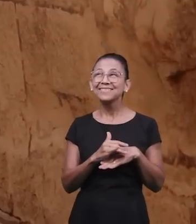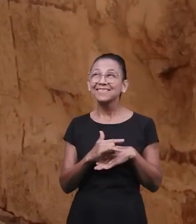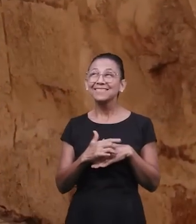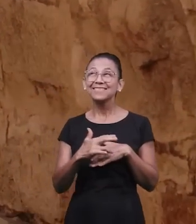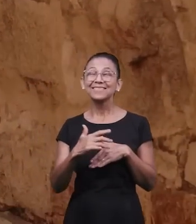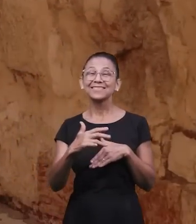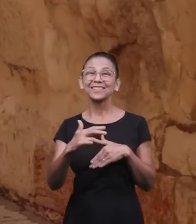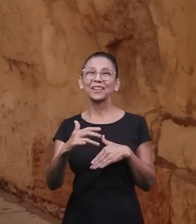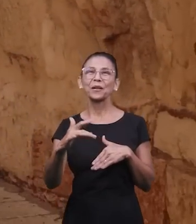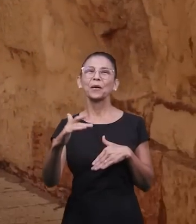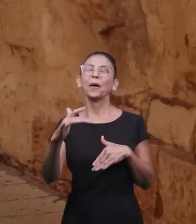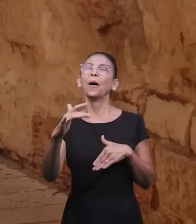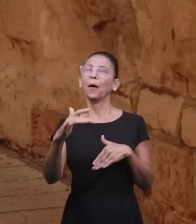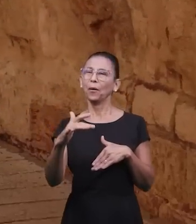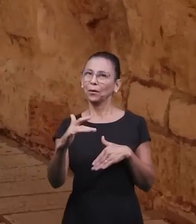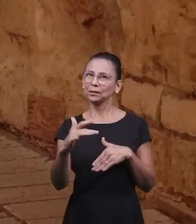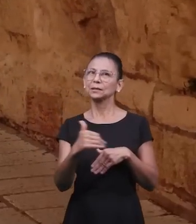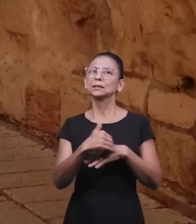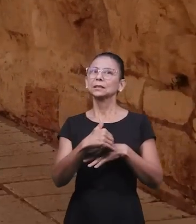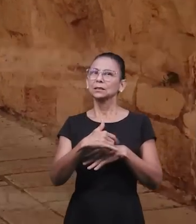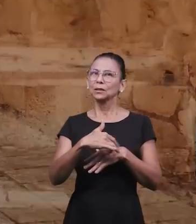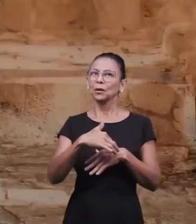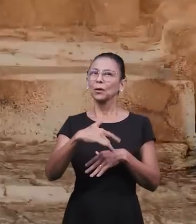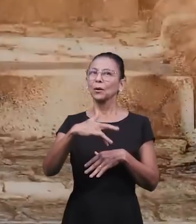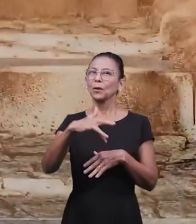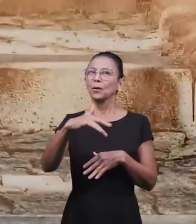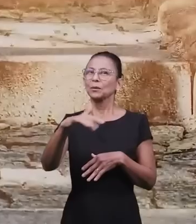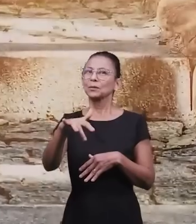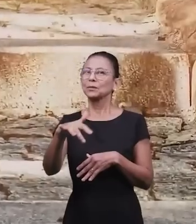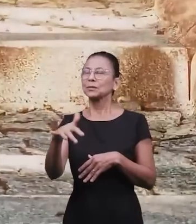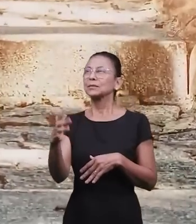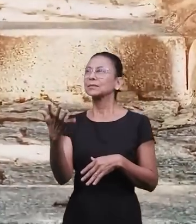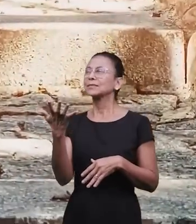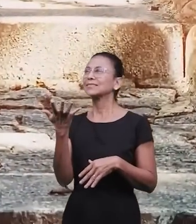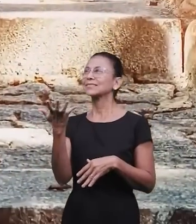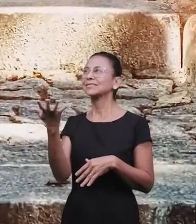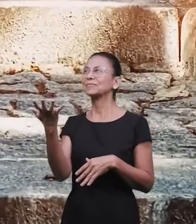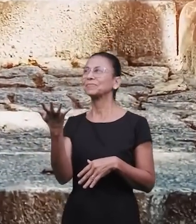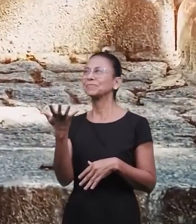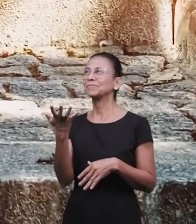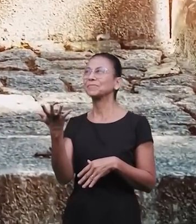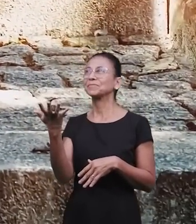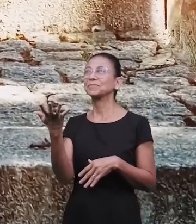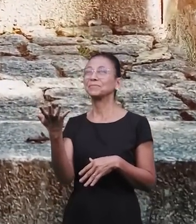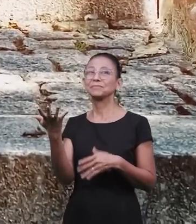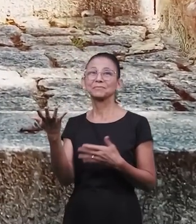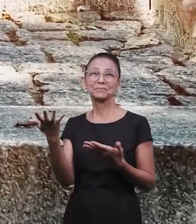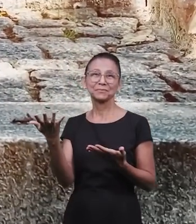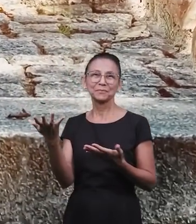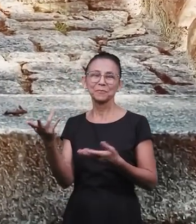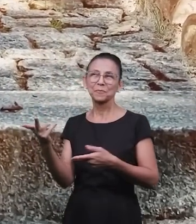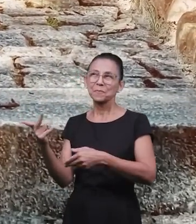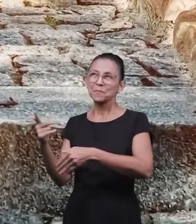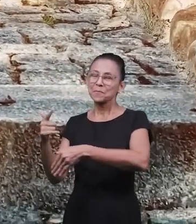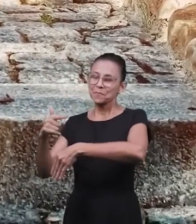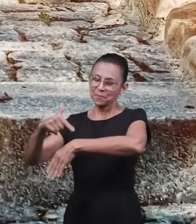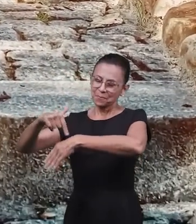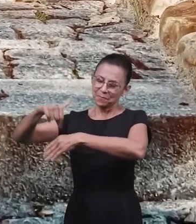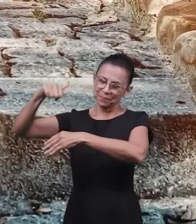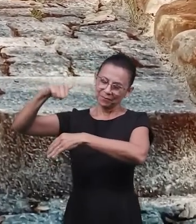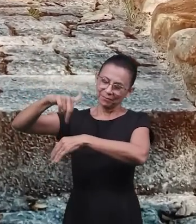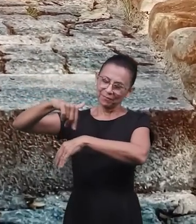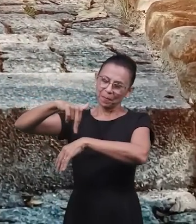Não conseguiram ainda o lugar do templo. Porque na hora que construir o templo, eles vão começar a sacrificar animais. Vai voltar a lei